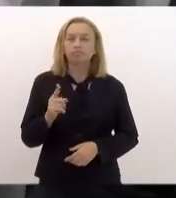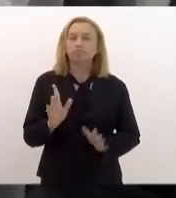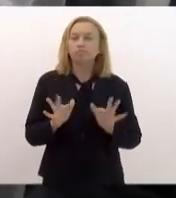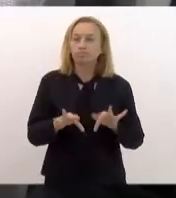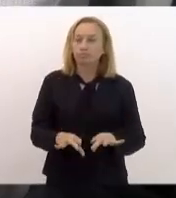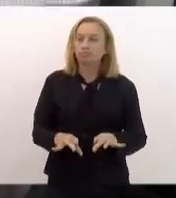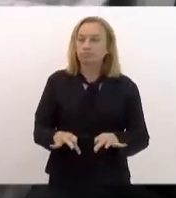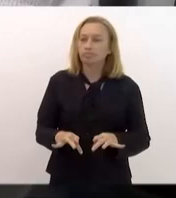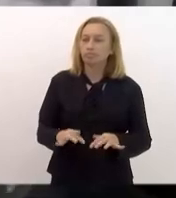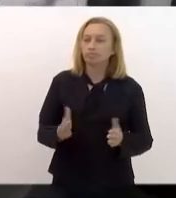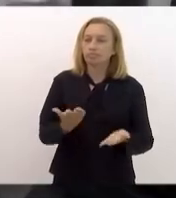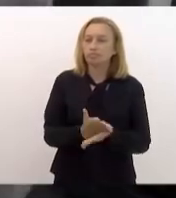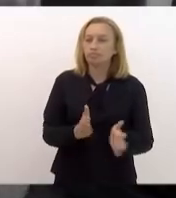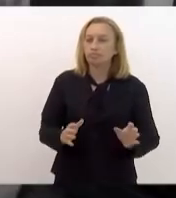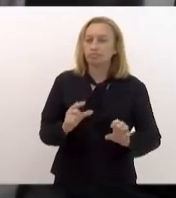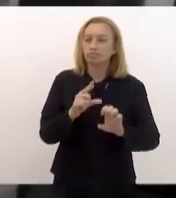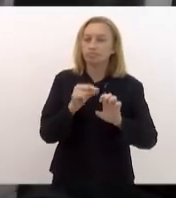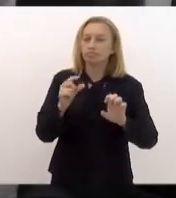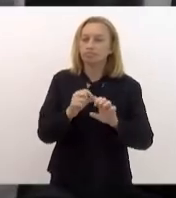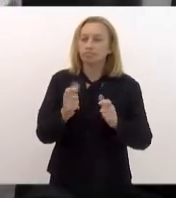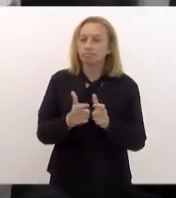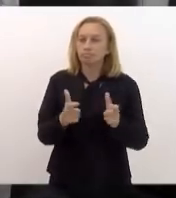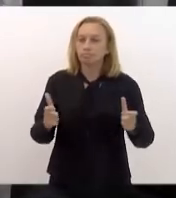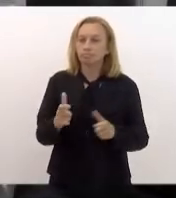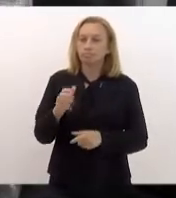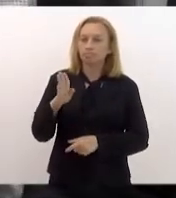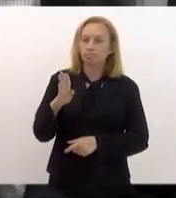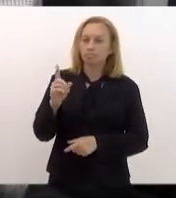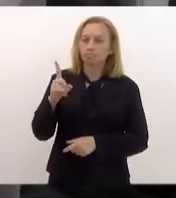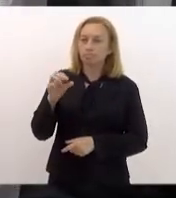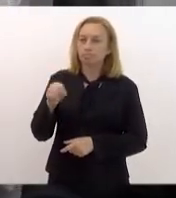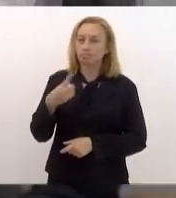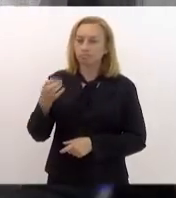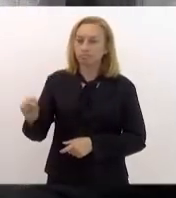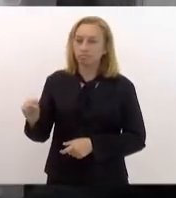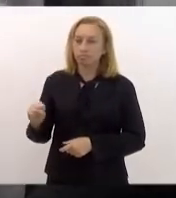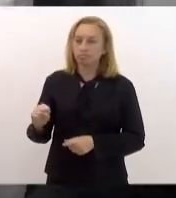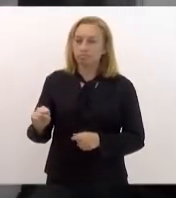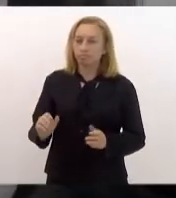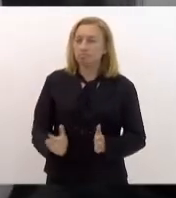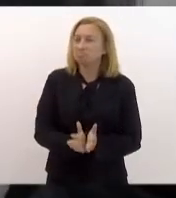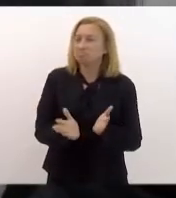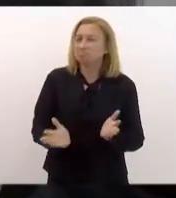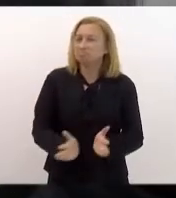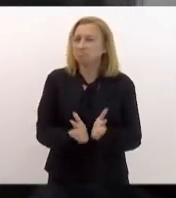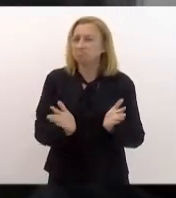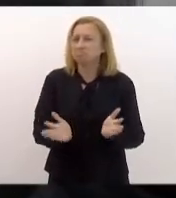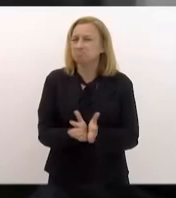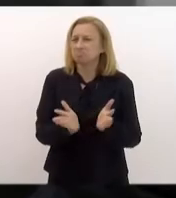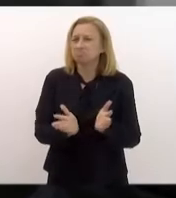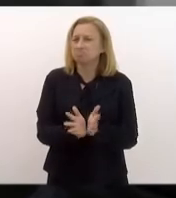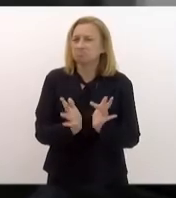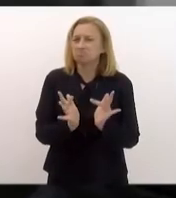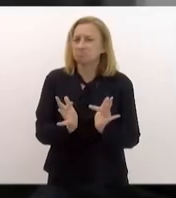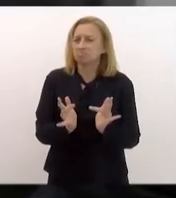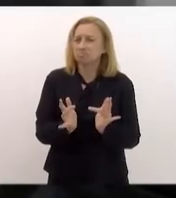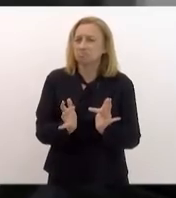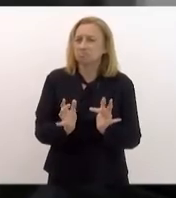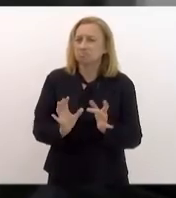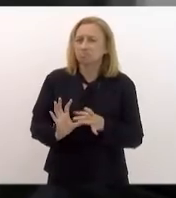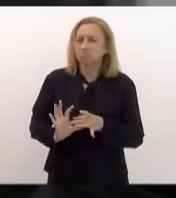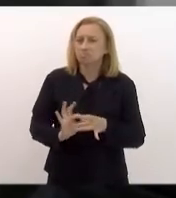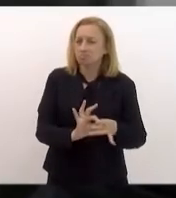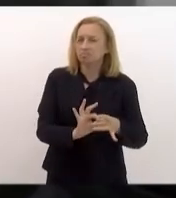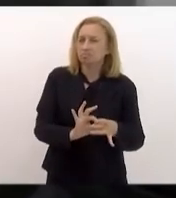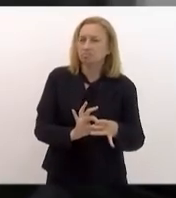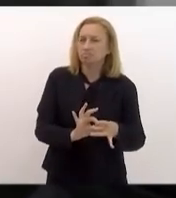grandes empreendimentos, bolsões de miséria ficam colados exatamente